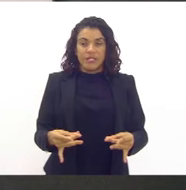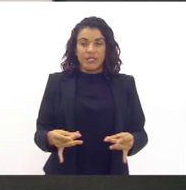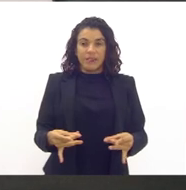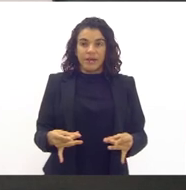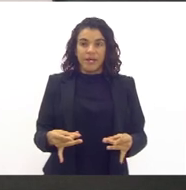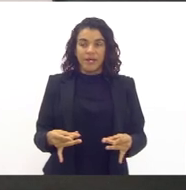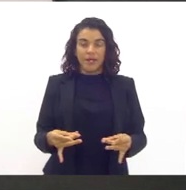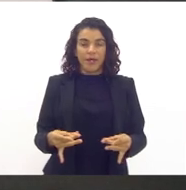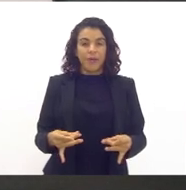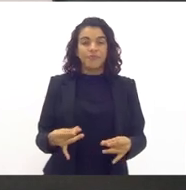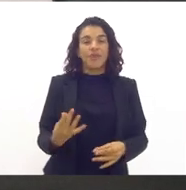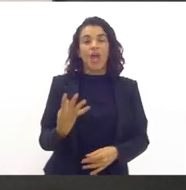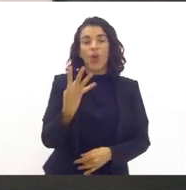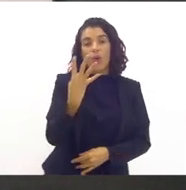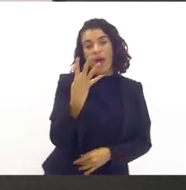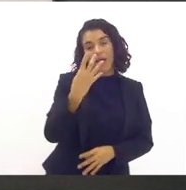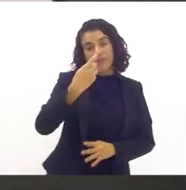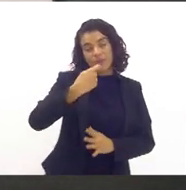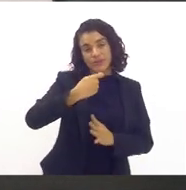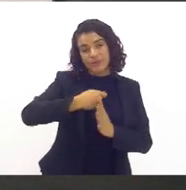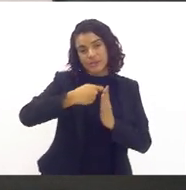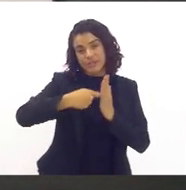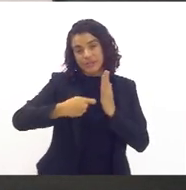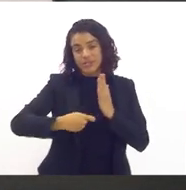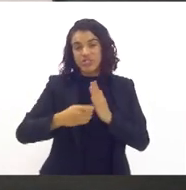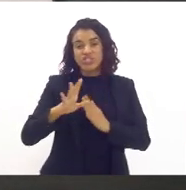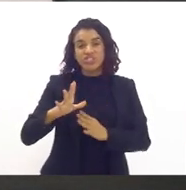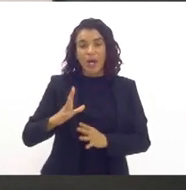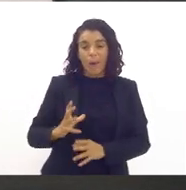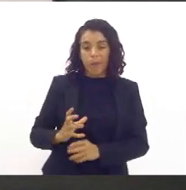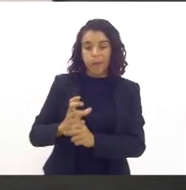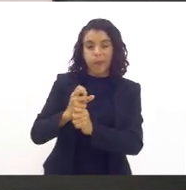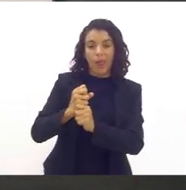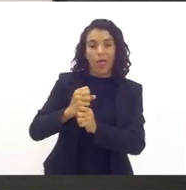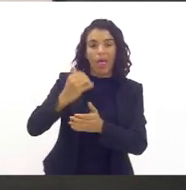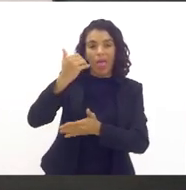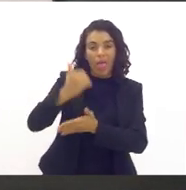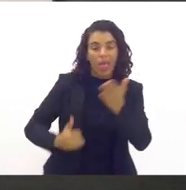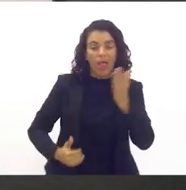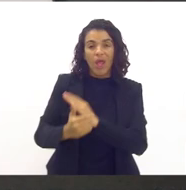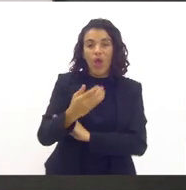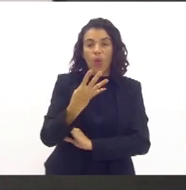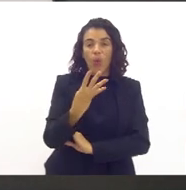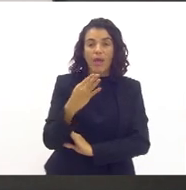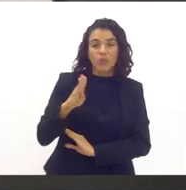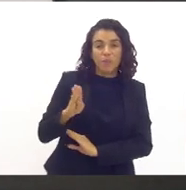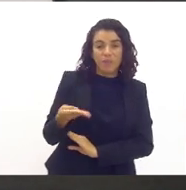No quadrimestre, já estamos com receita líquida de 4 bi a menos.